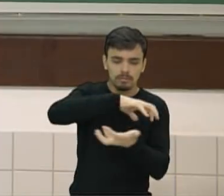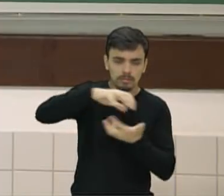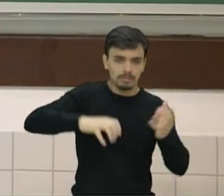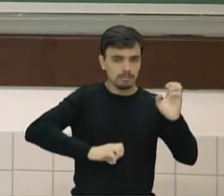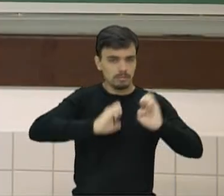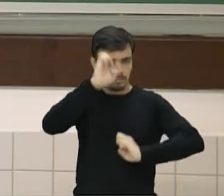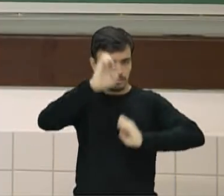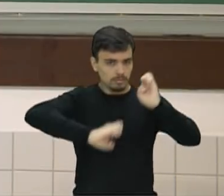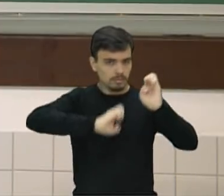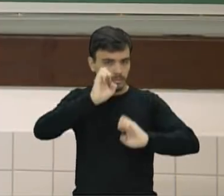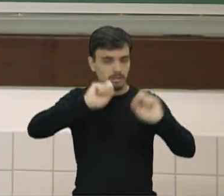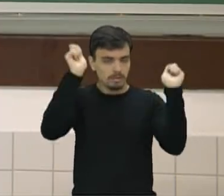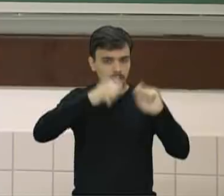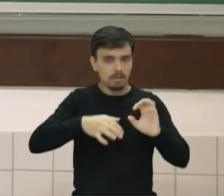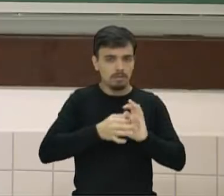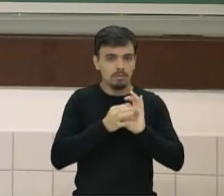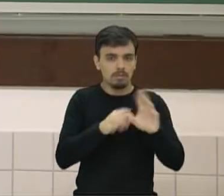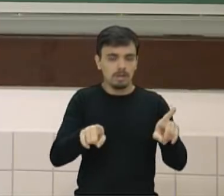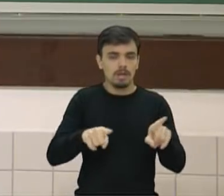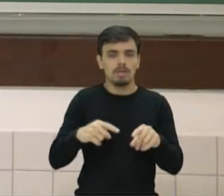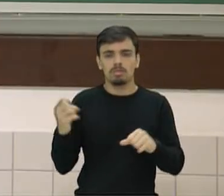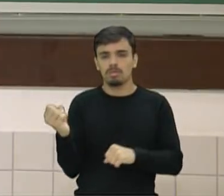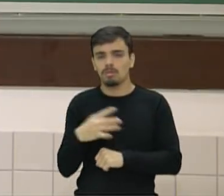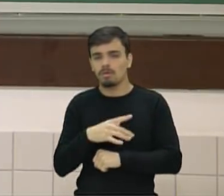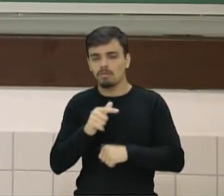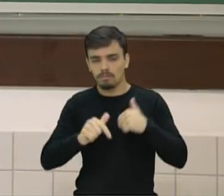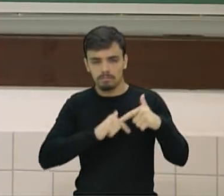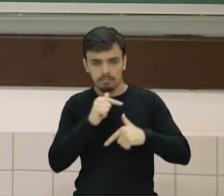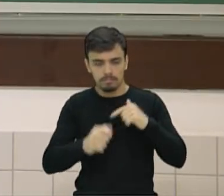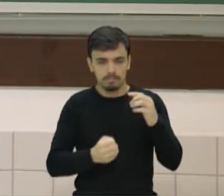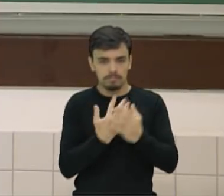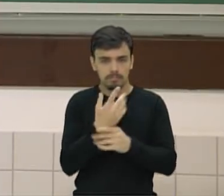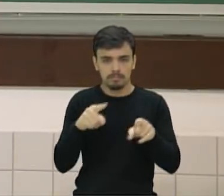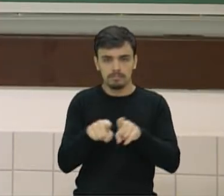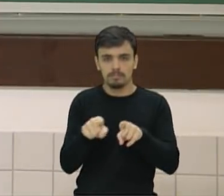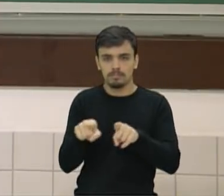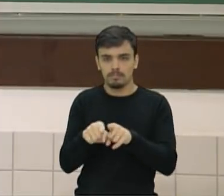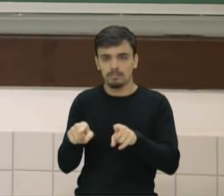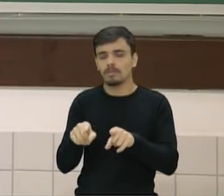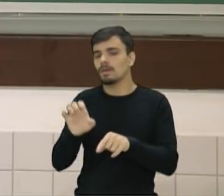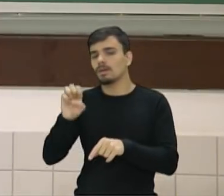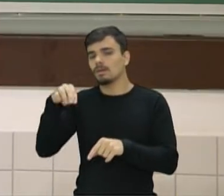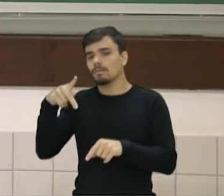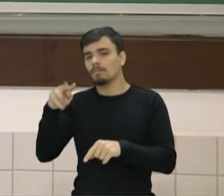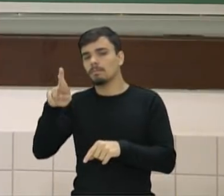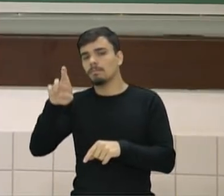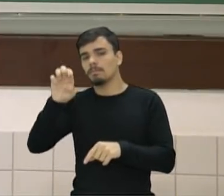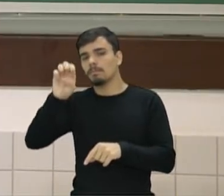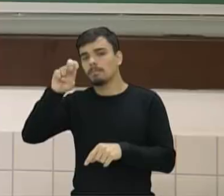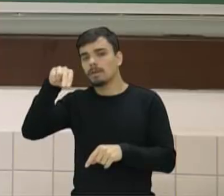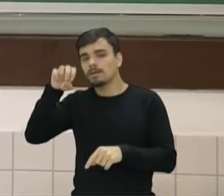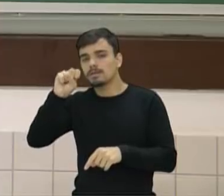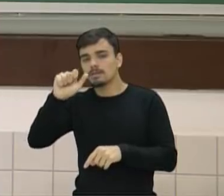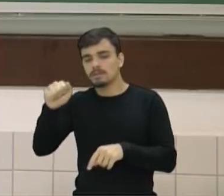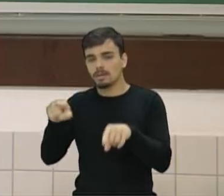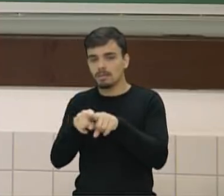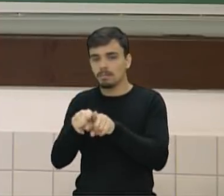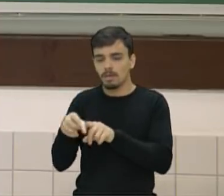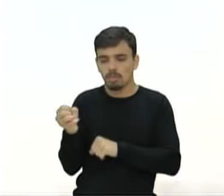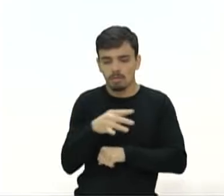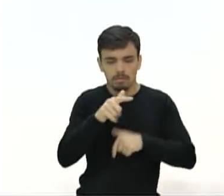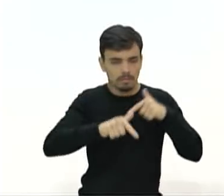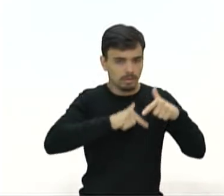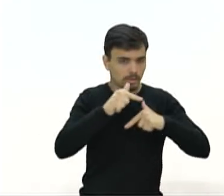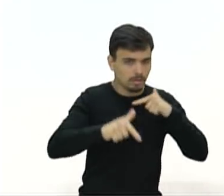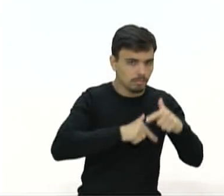que novas profissões criassem, né? A imprensa foi criada com a Revolução Industrial, novas profissões,